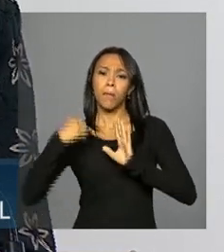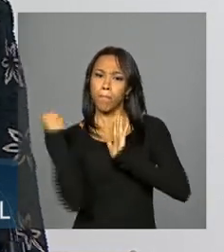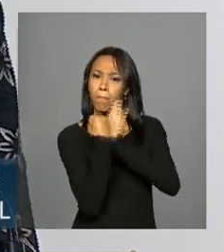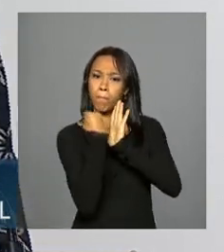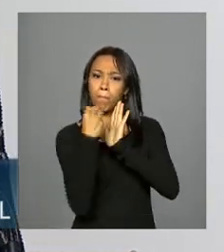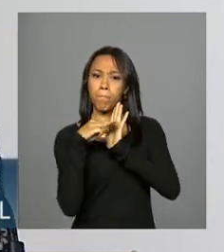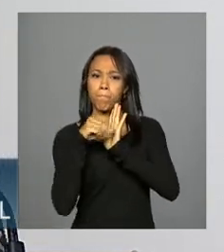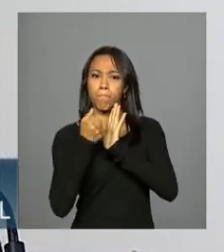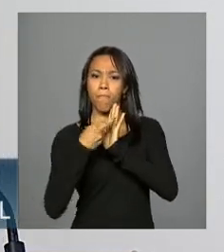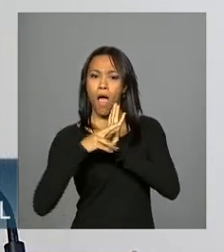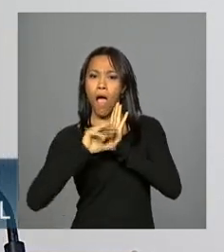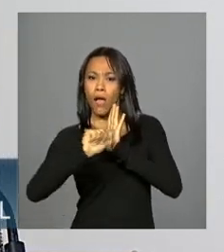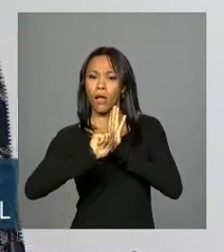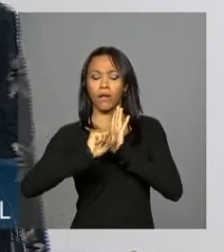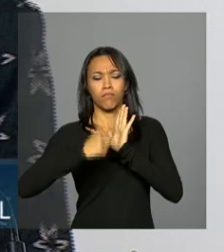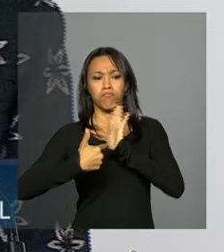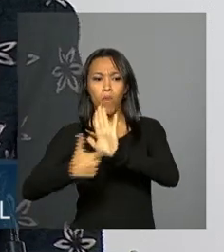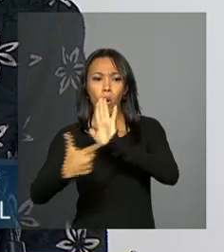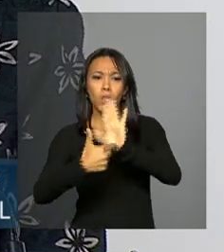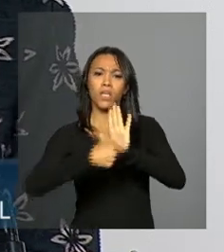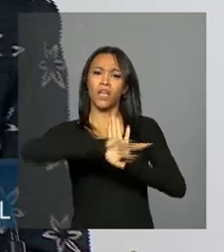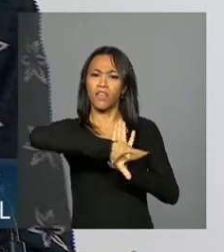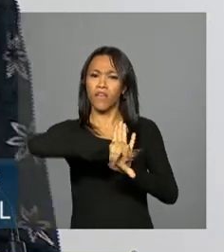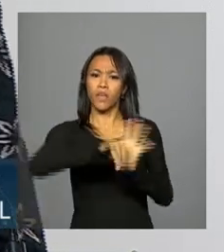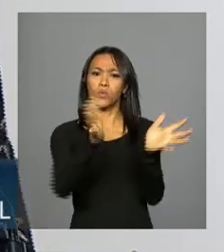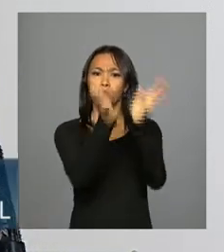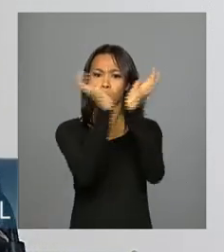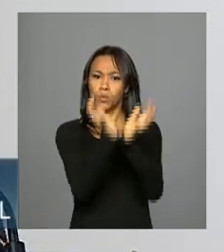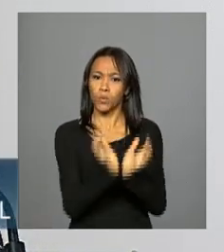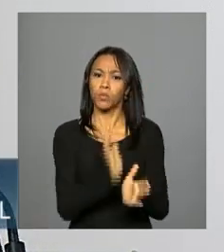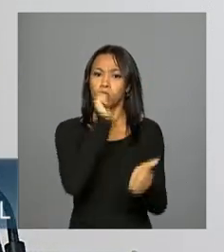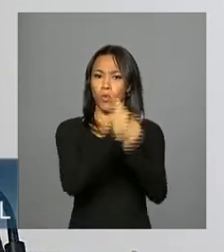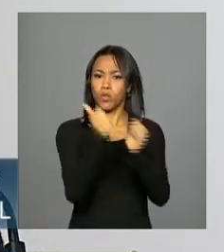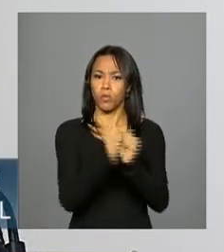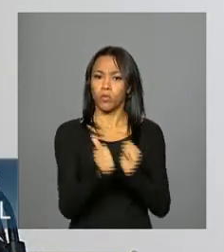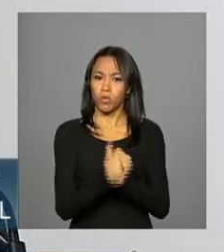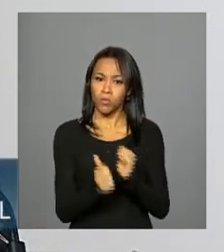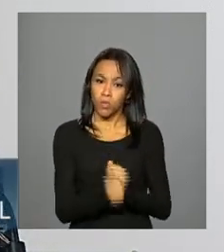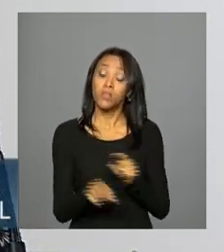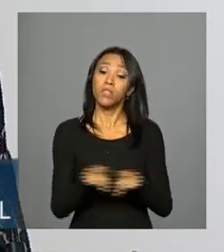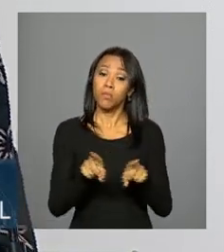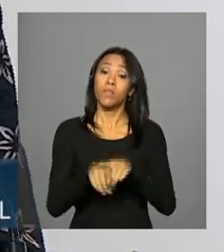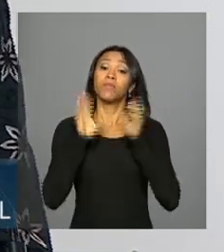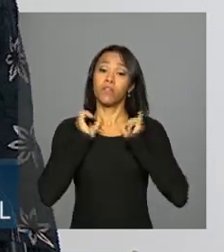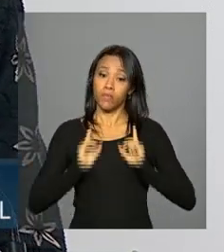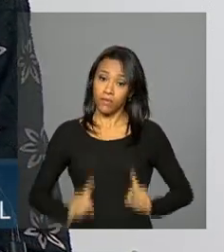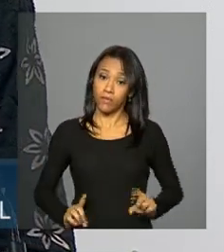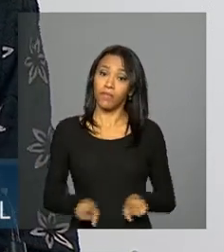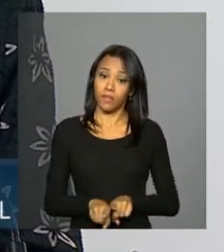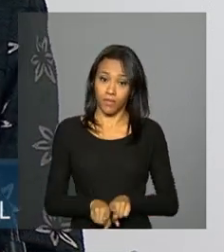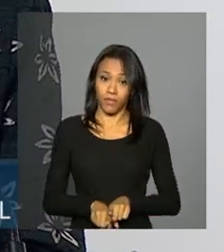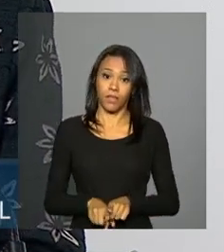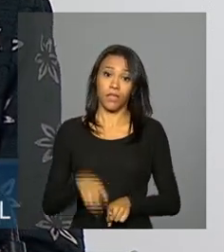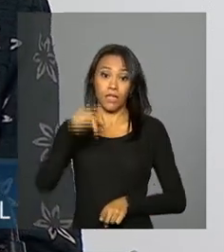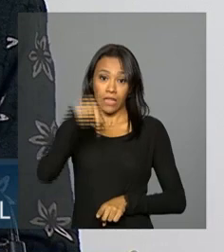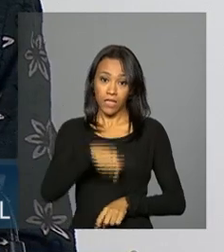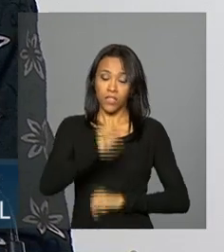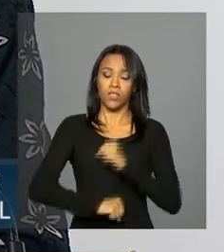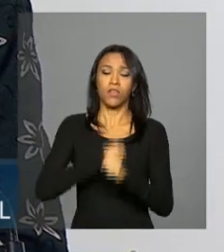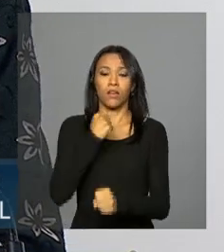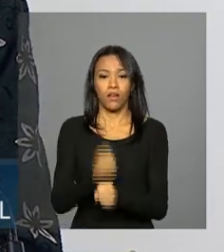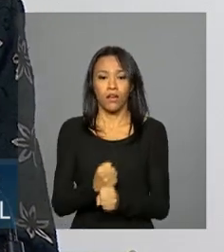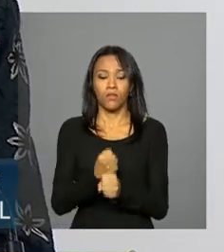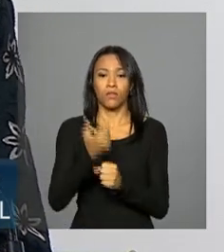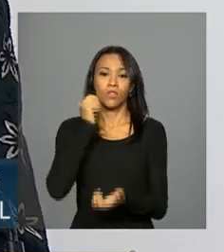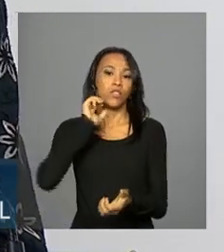em várias modalidades esportivas olímpicas e paralímpicas. Nesse ano de Olimpíada no